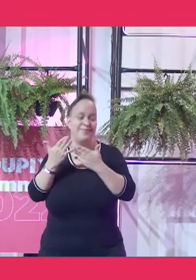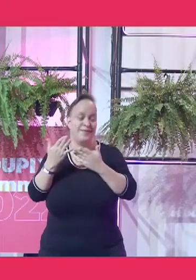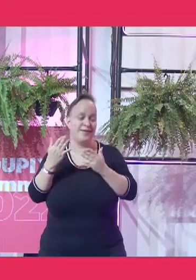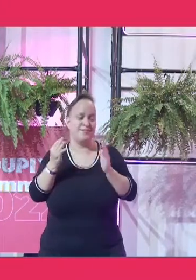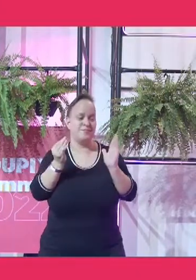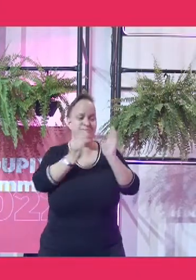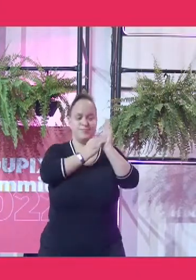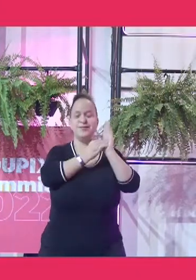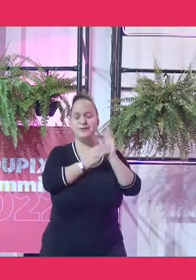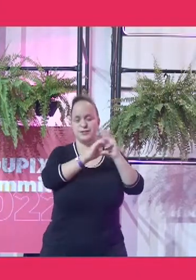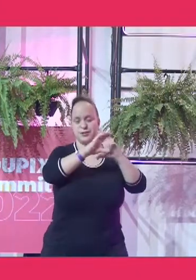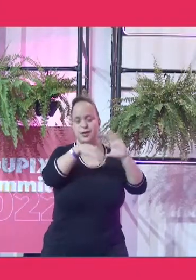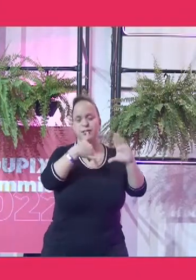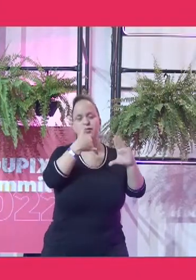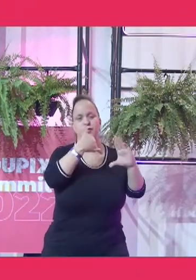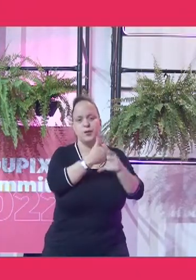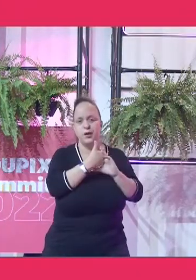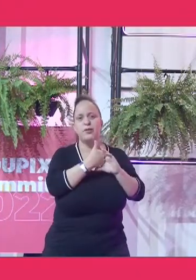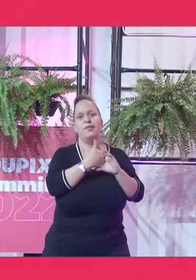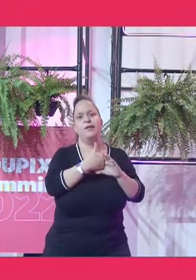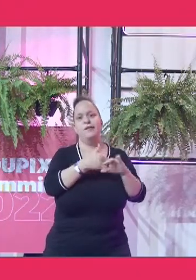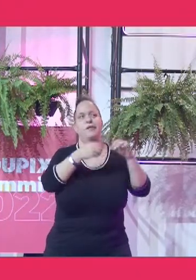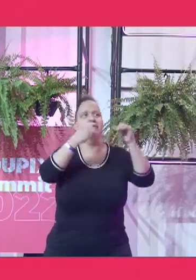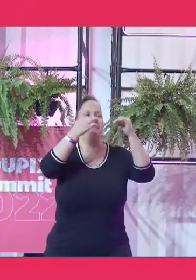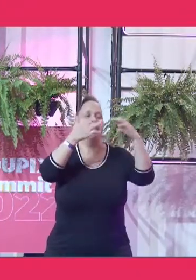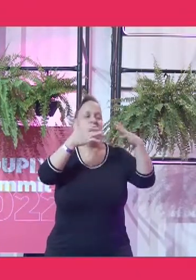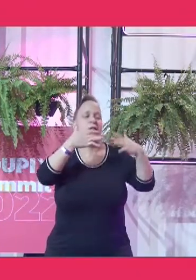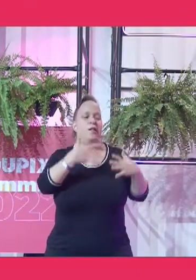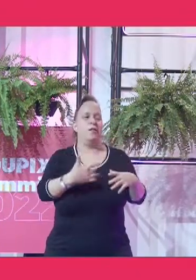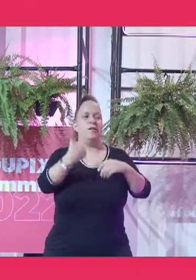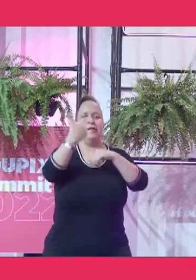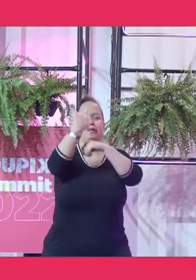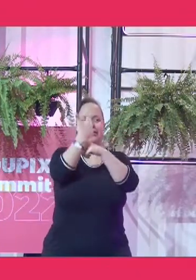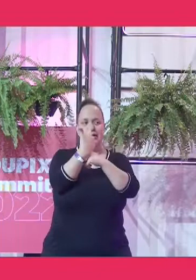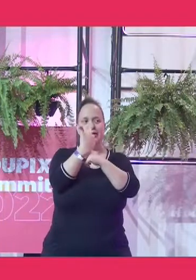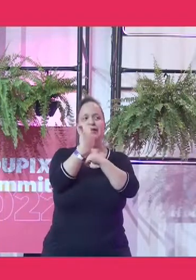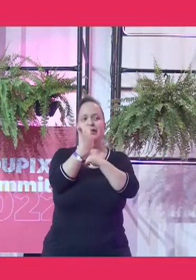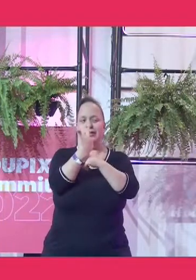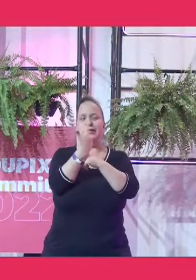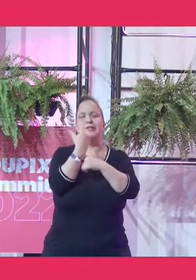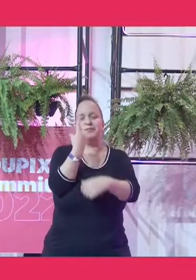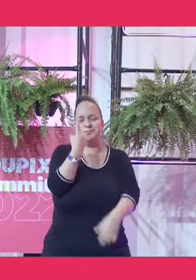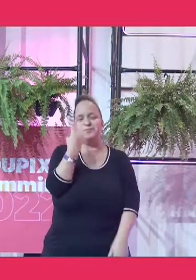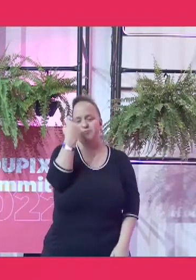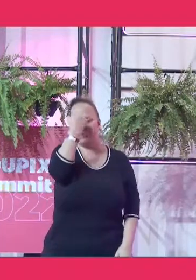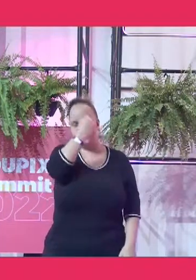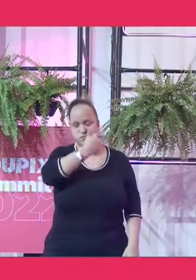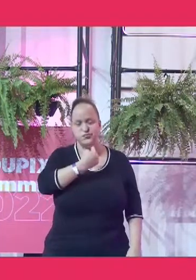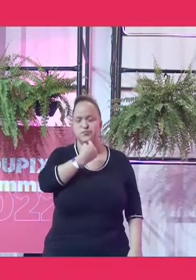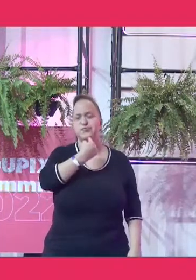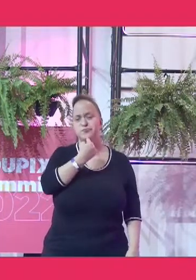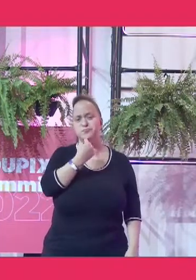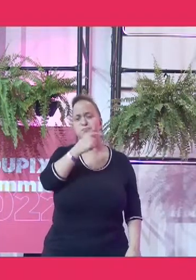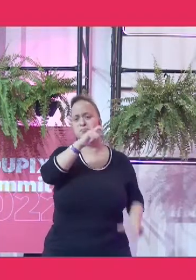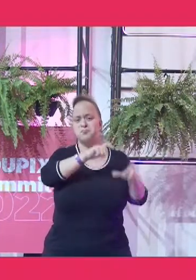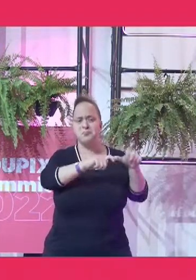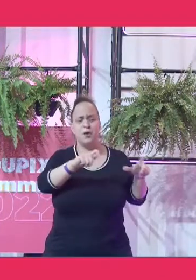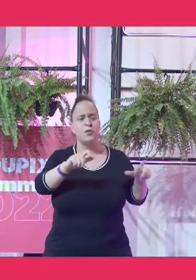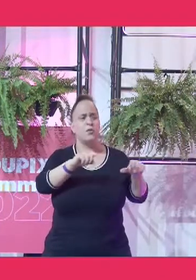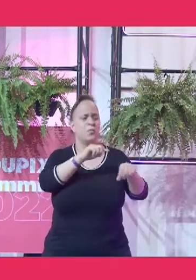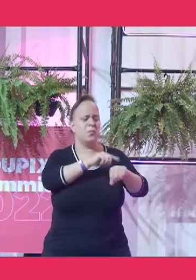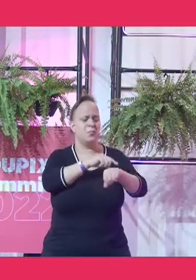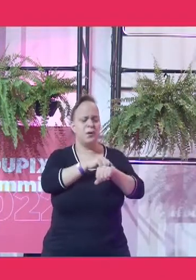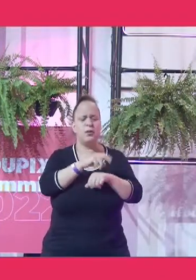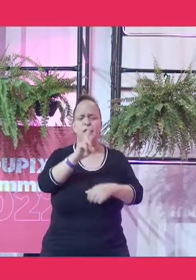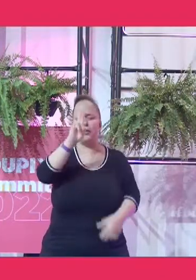canal, eu vou falar os textões lá no meu canal, eu vou ligar 30 minutos de vídeo, cuspir na câmera de tanto que falar, e a galera vai assistir enquanto almoça,